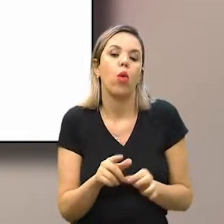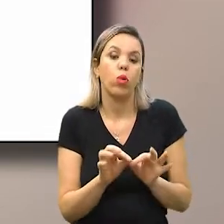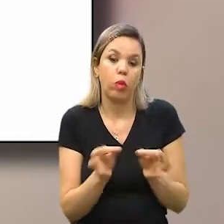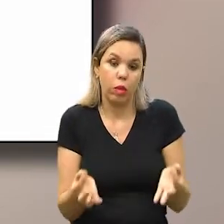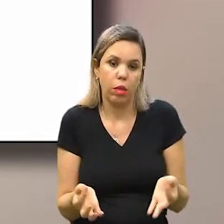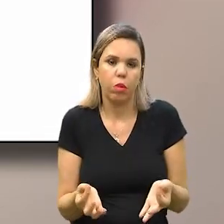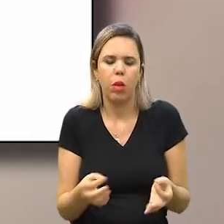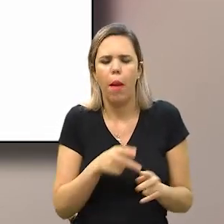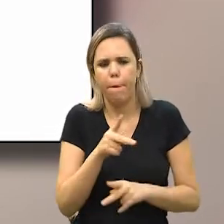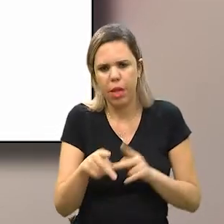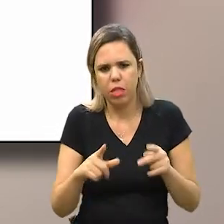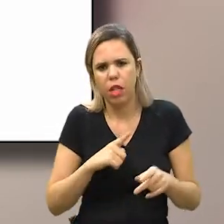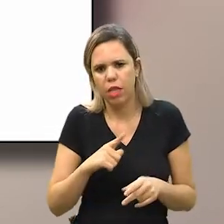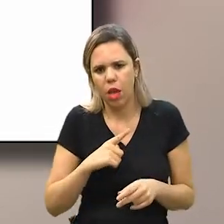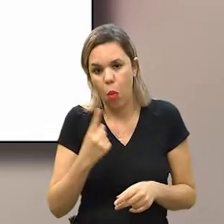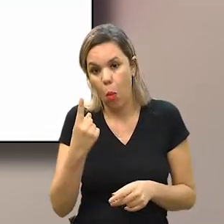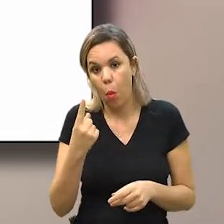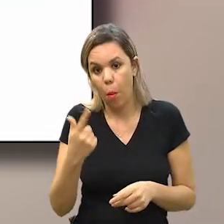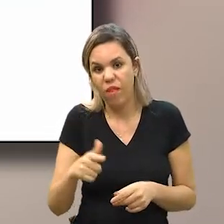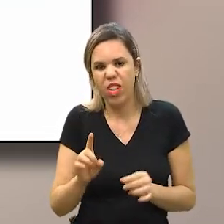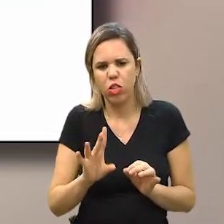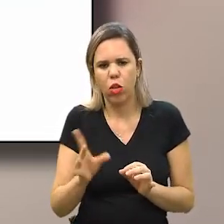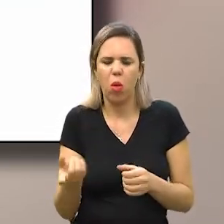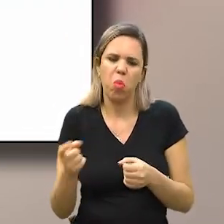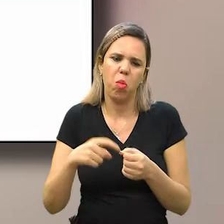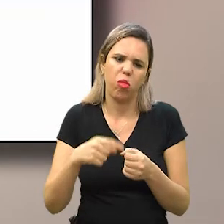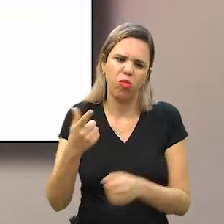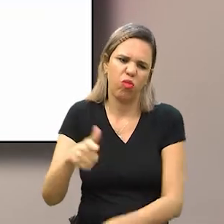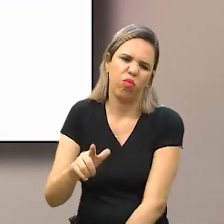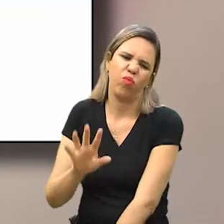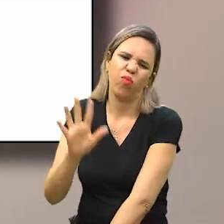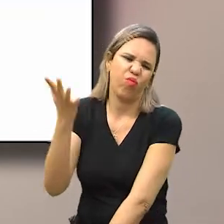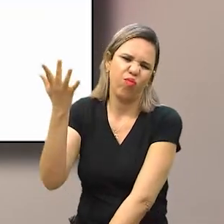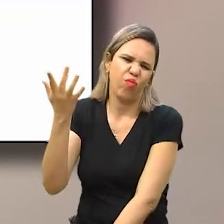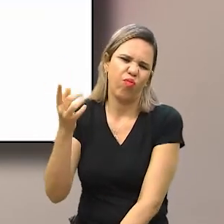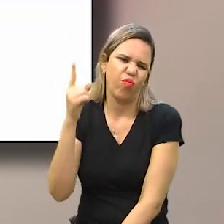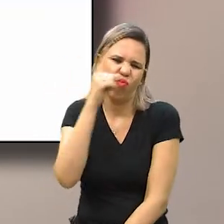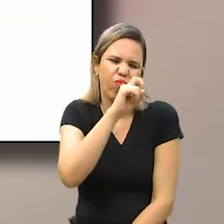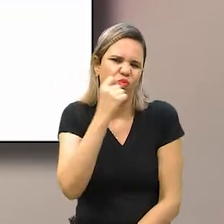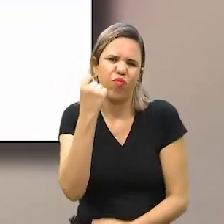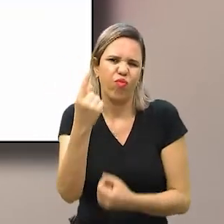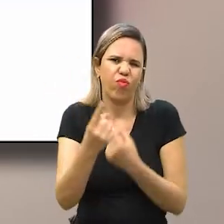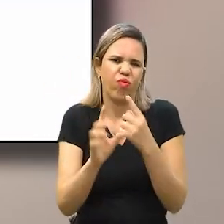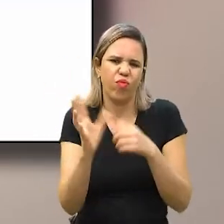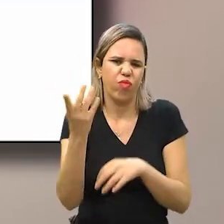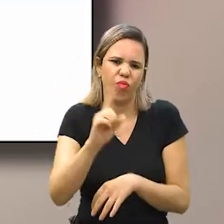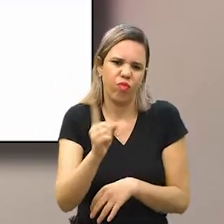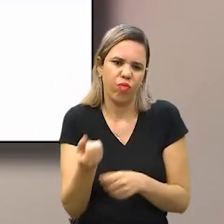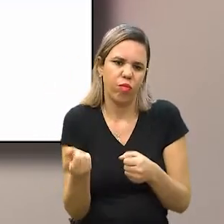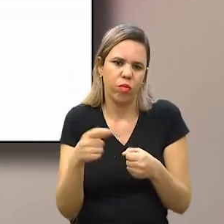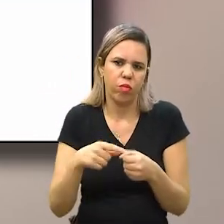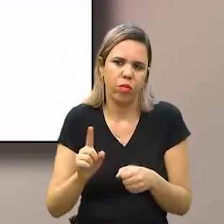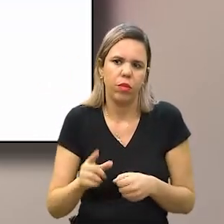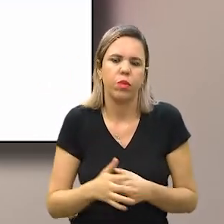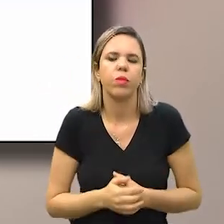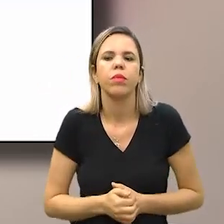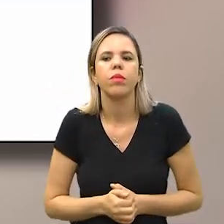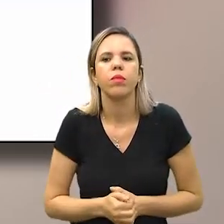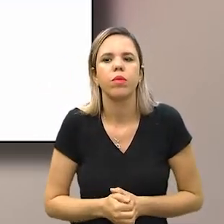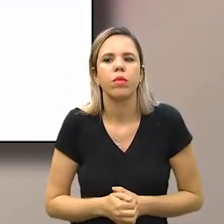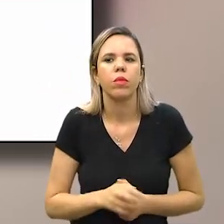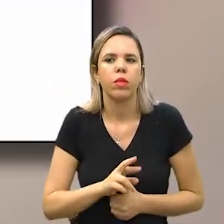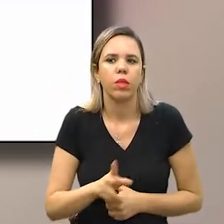simples. Geralmente a pessoa tem uma vez, pode vir a ter de novo, mas não é frequente ocorrer a